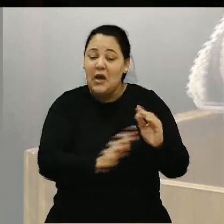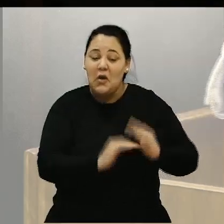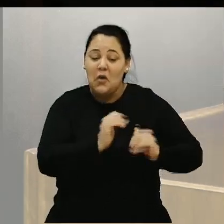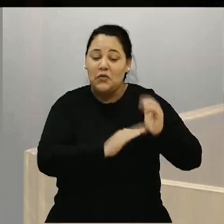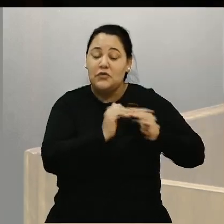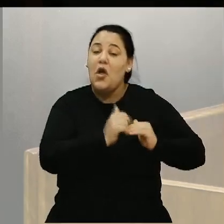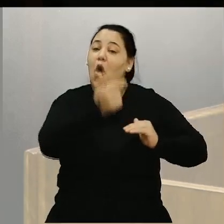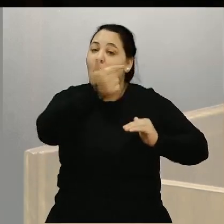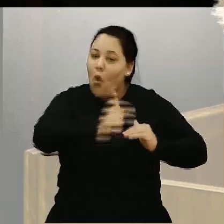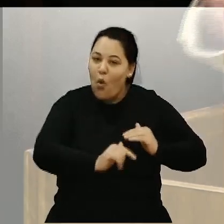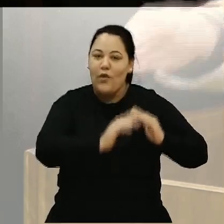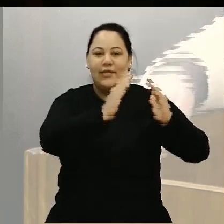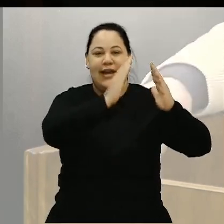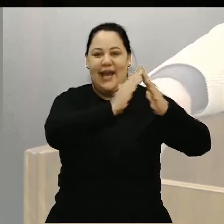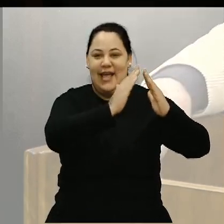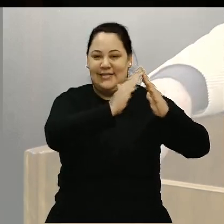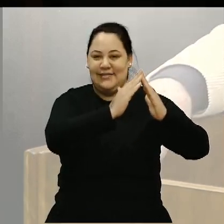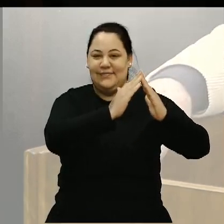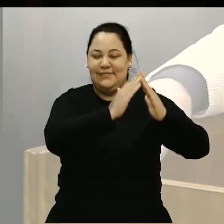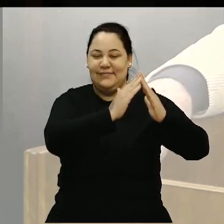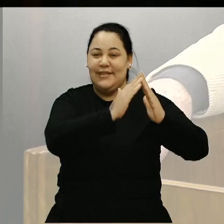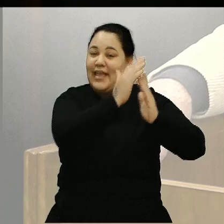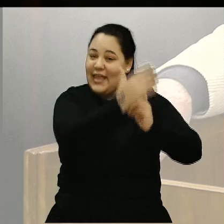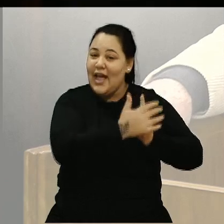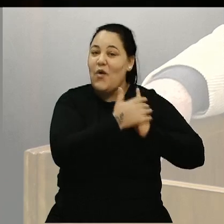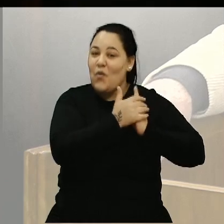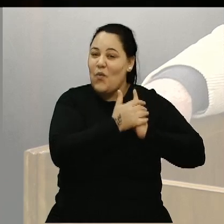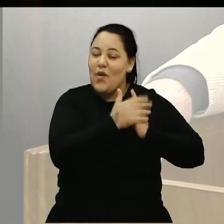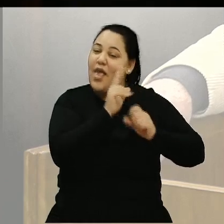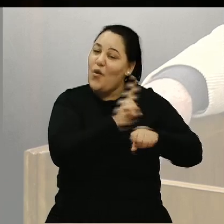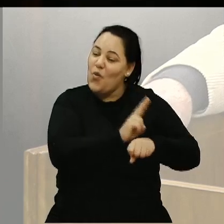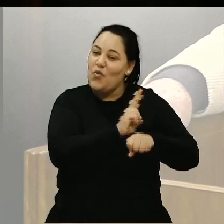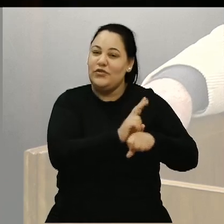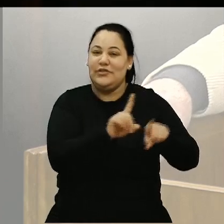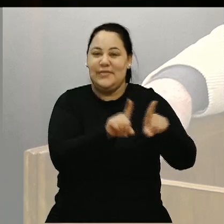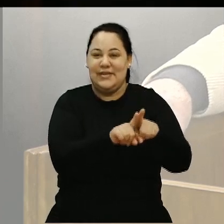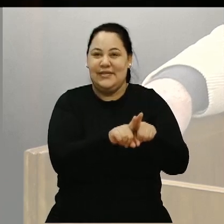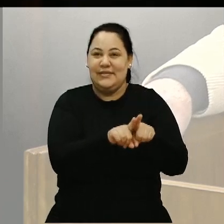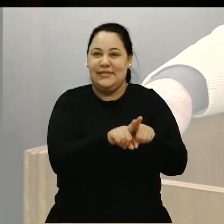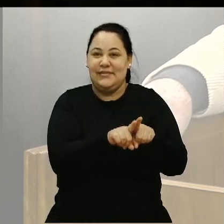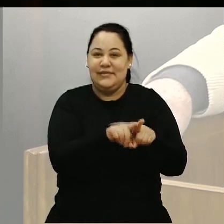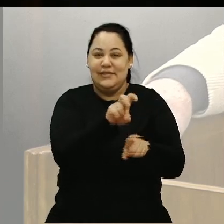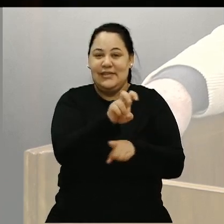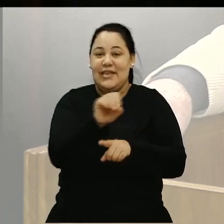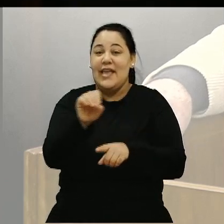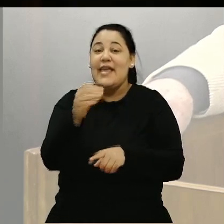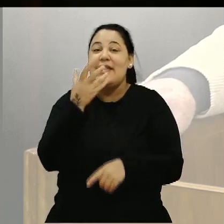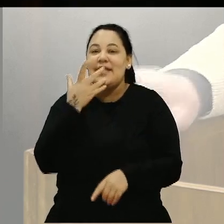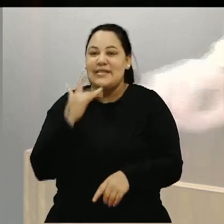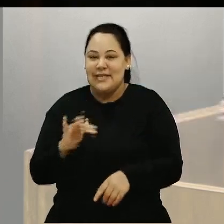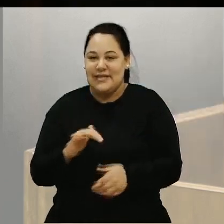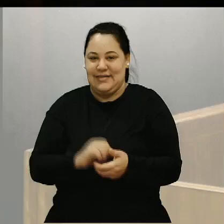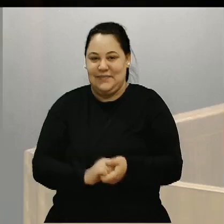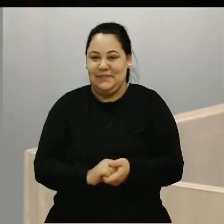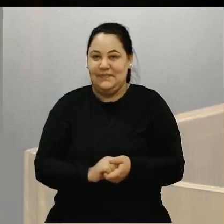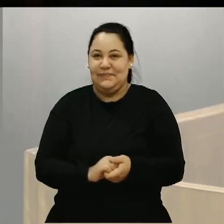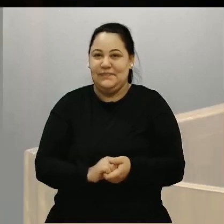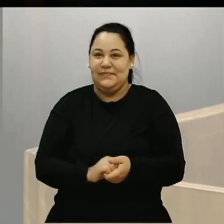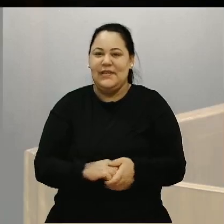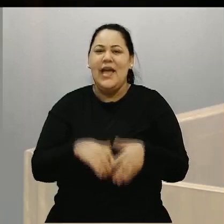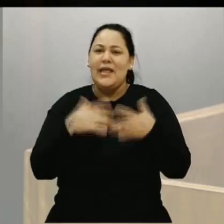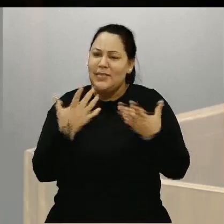outra casa que acolha e cuide de 500 crianças. Então é um